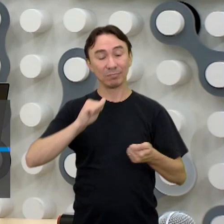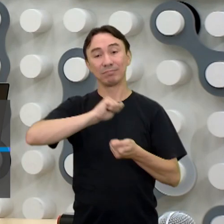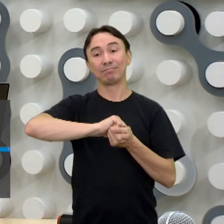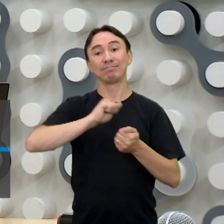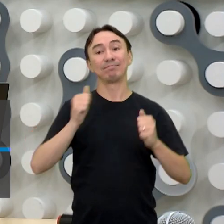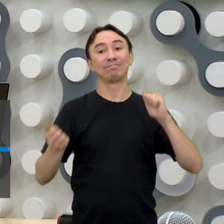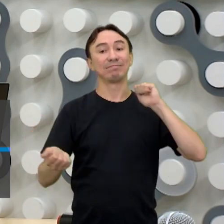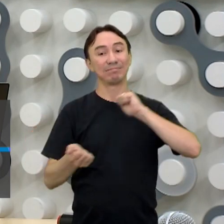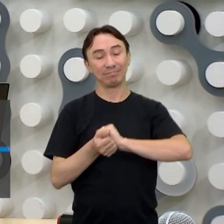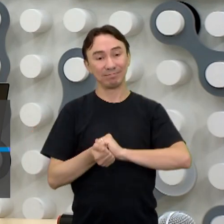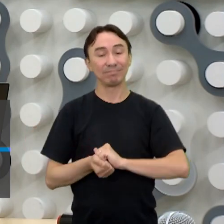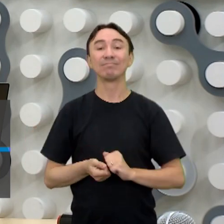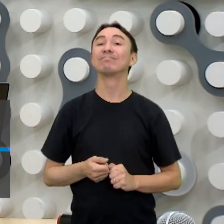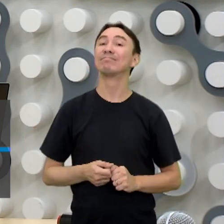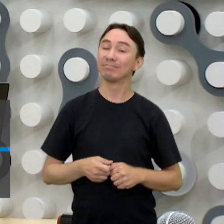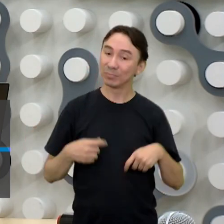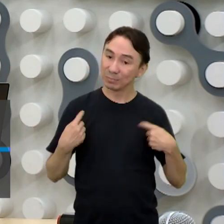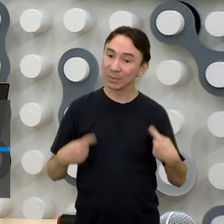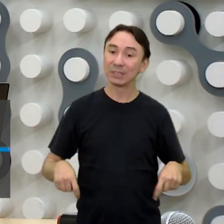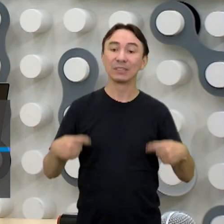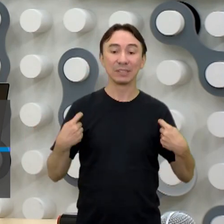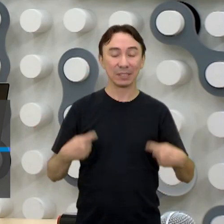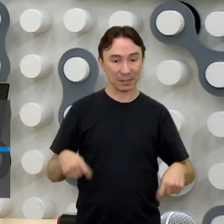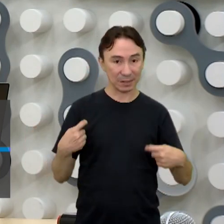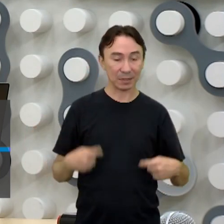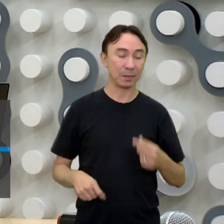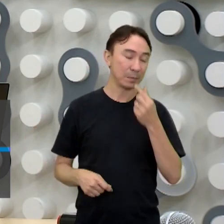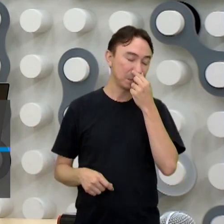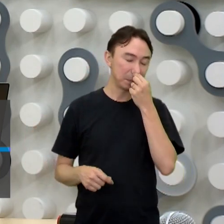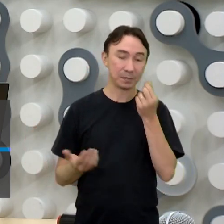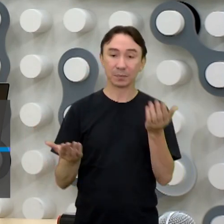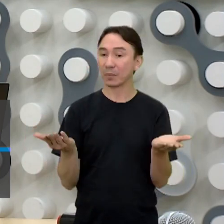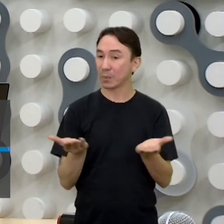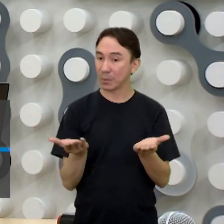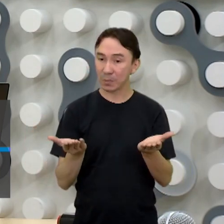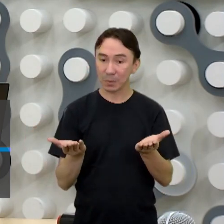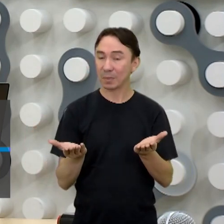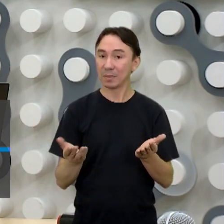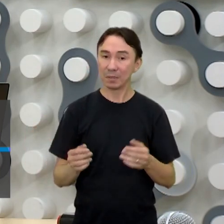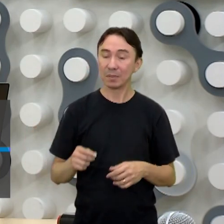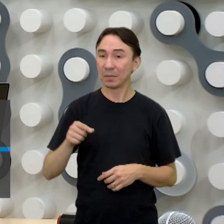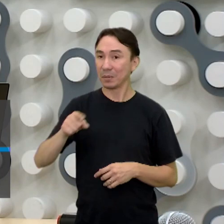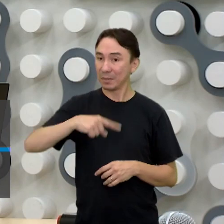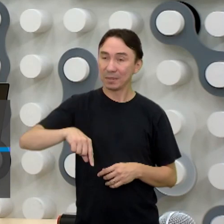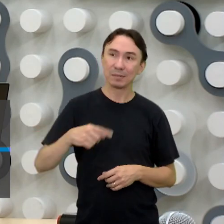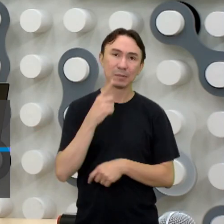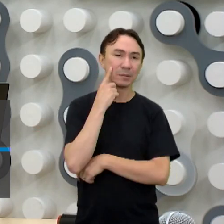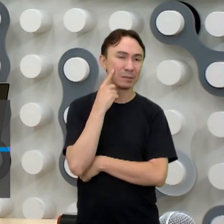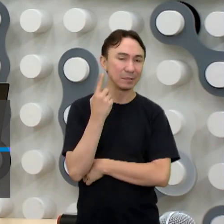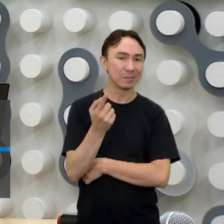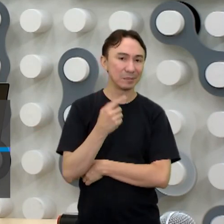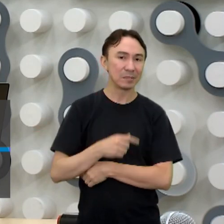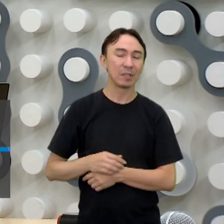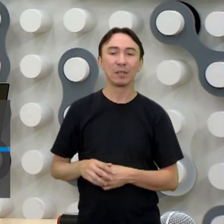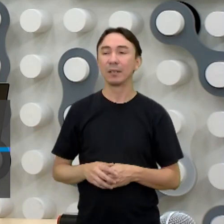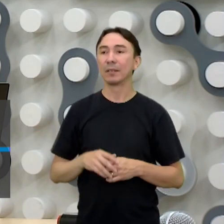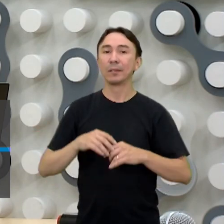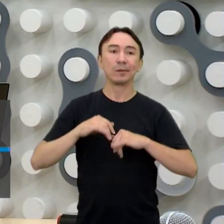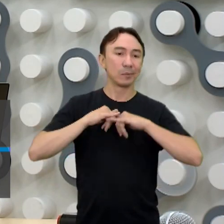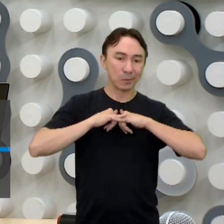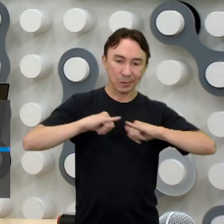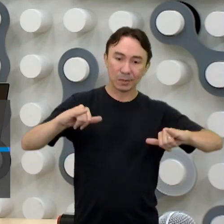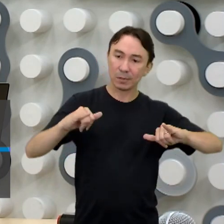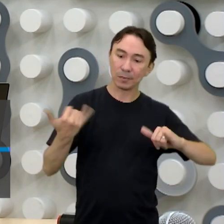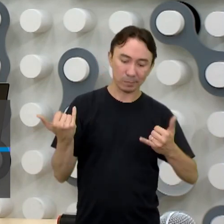acontece? Existem muitas formas da gente pensar que a notícia pode chegar até nós hoje. Através das redes sociais,